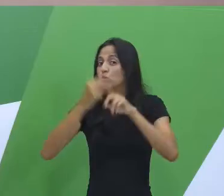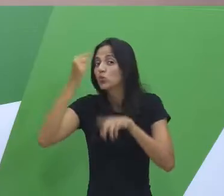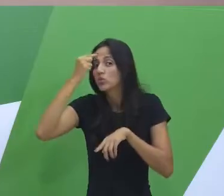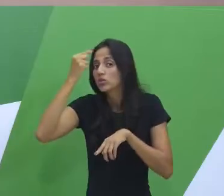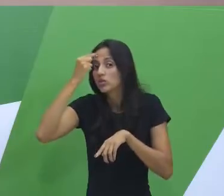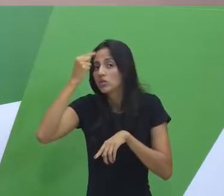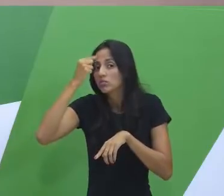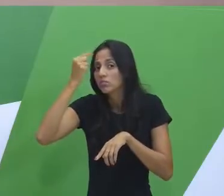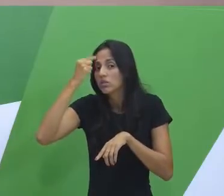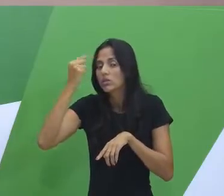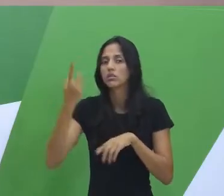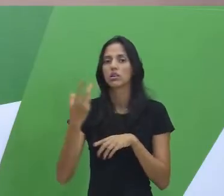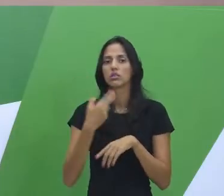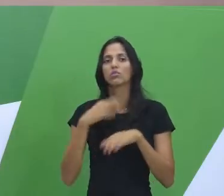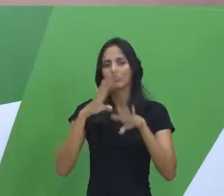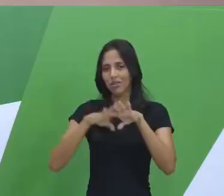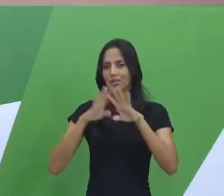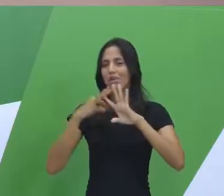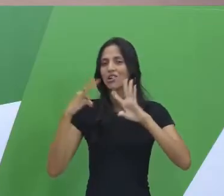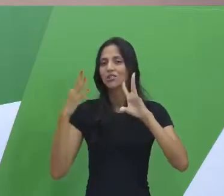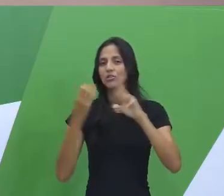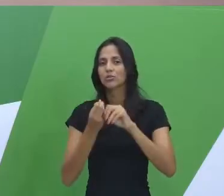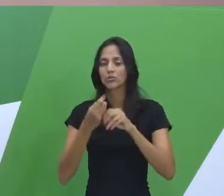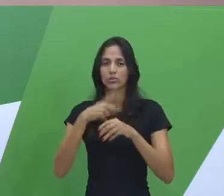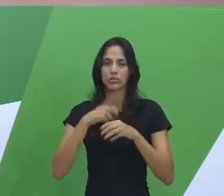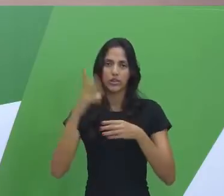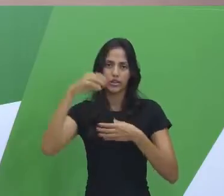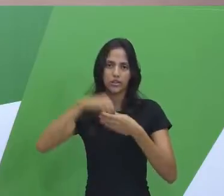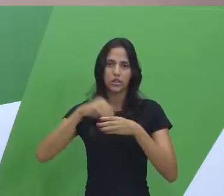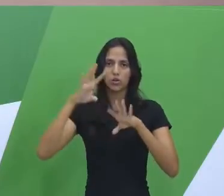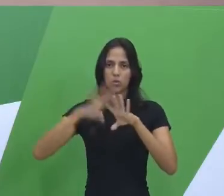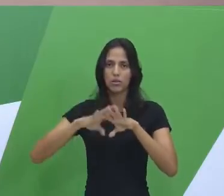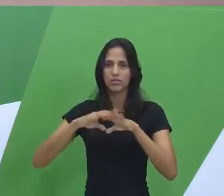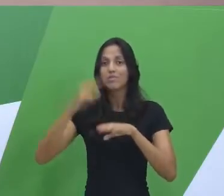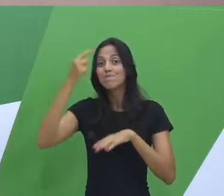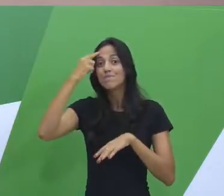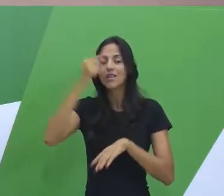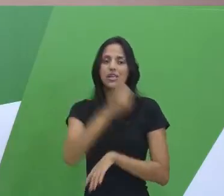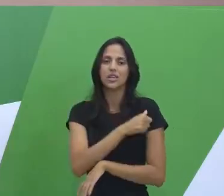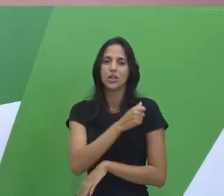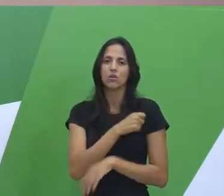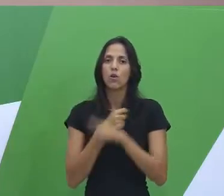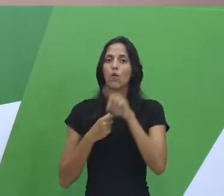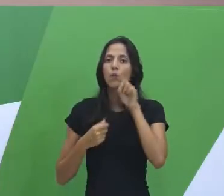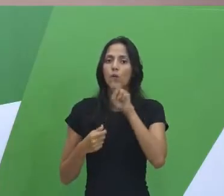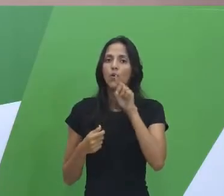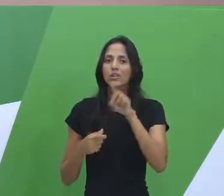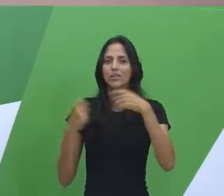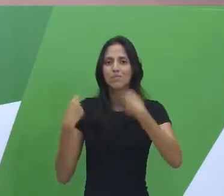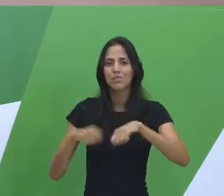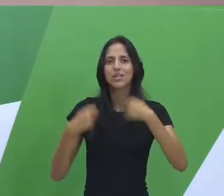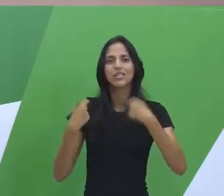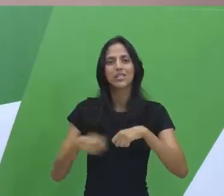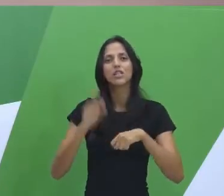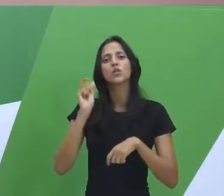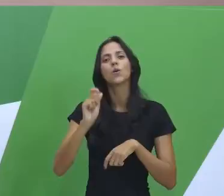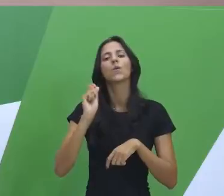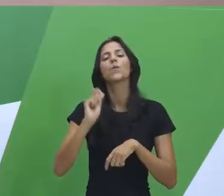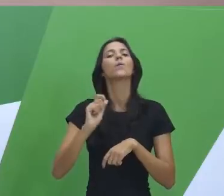pensado, tudo tem matemática por trás. Bote isso na cabeça, aluno, que para você se dar bem, você tem